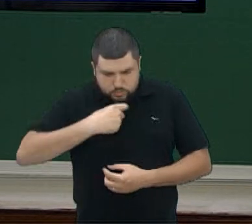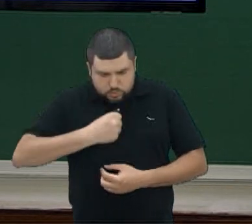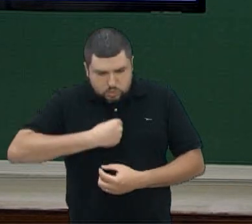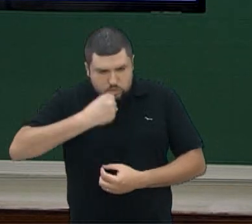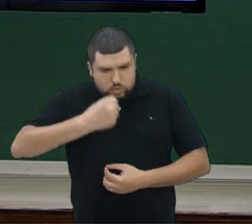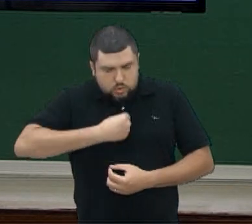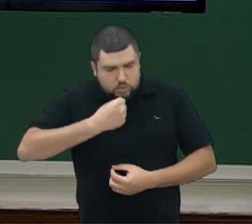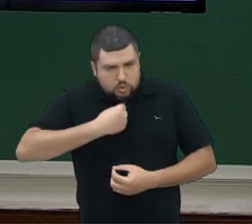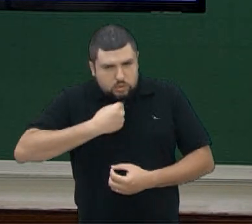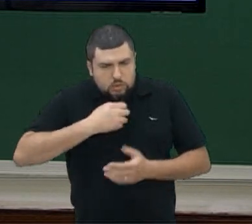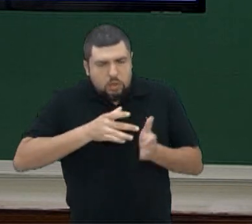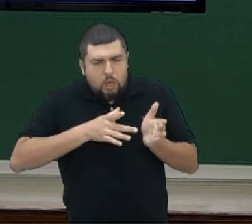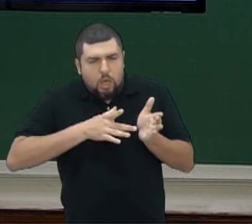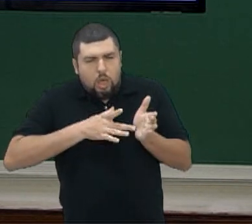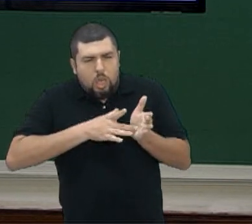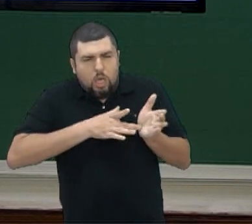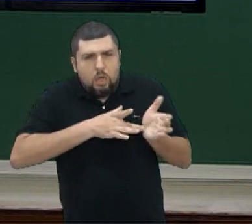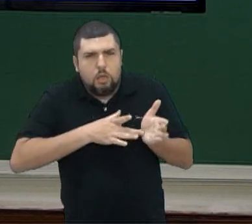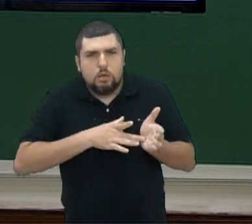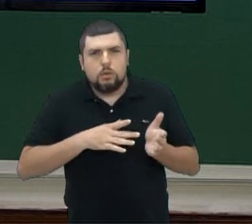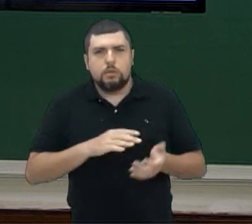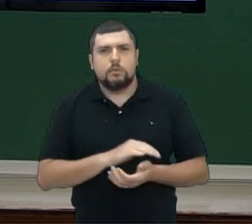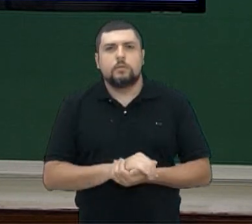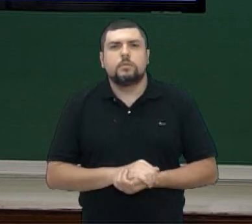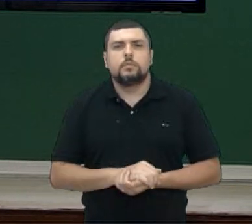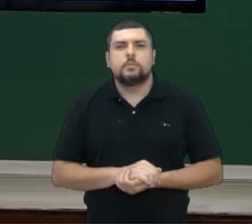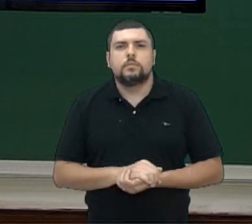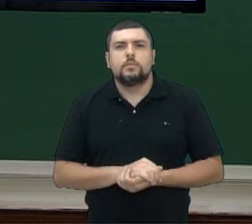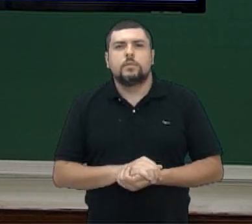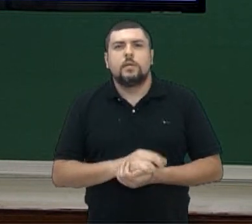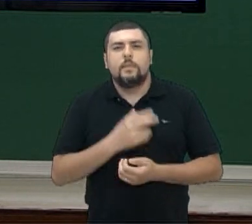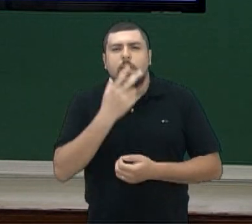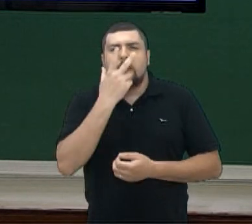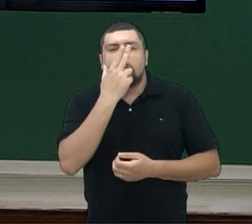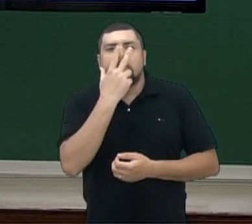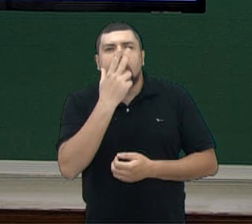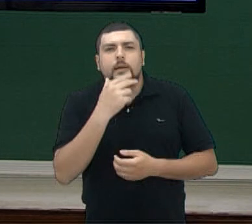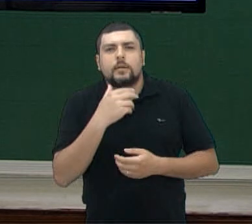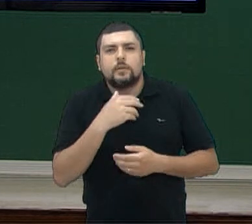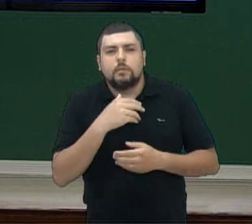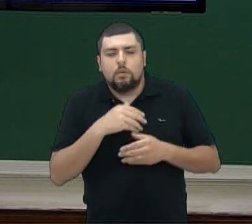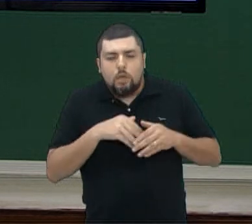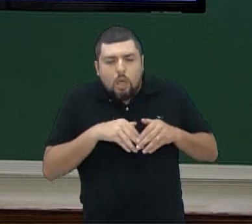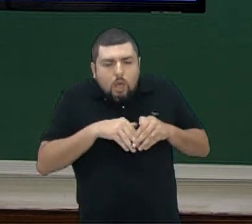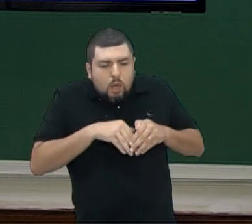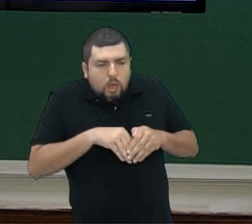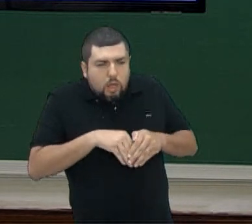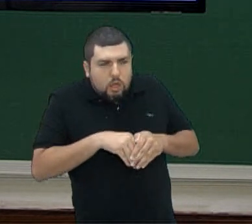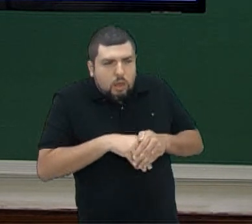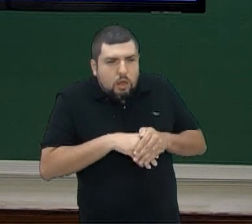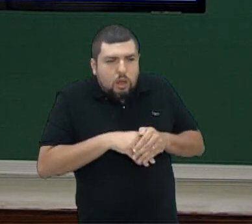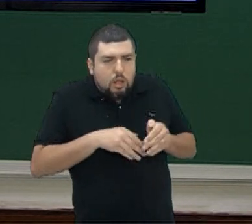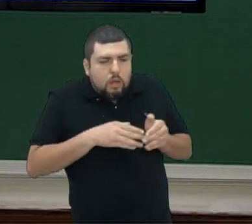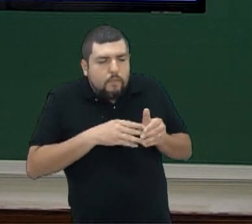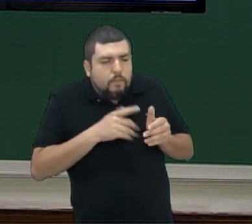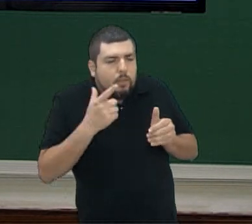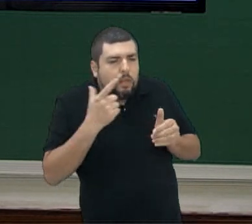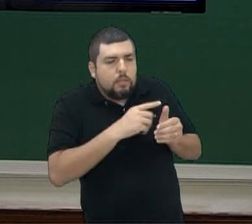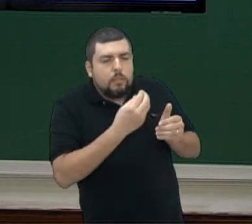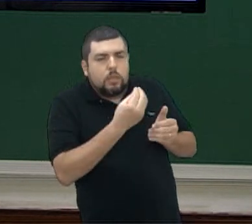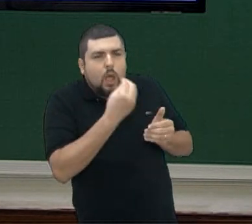faço isso. Tipo, para ele acaba sendo uma espécie de humilhação de ter que agir daquele jeito para poder conseguir a comida,